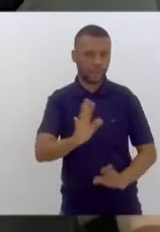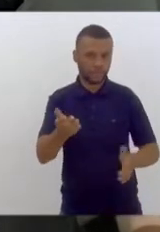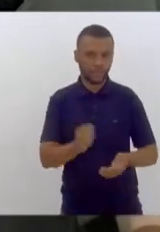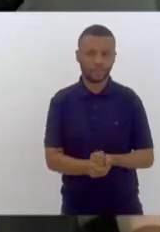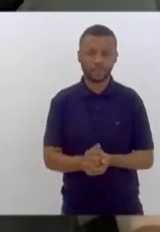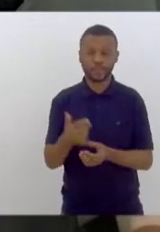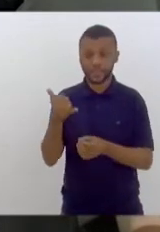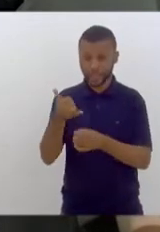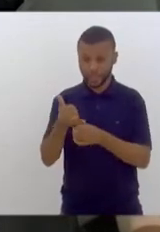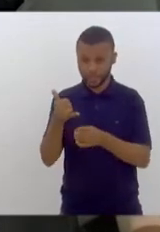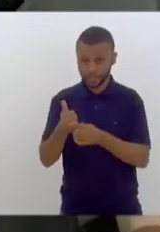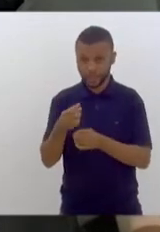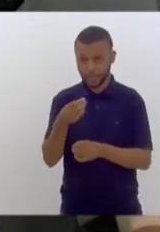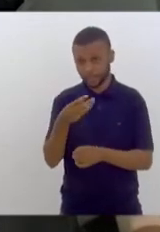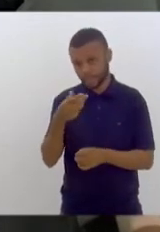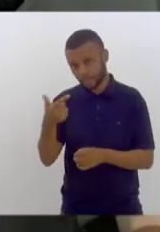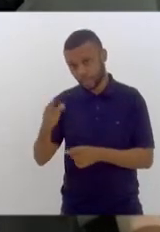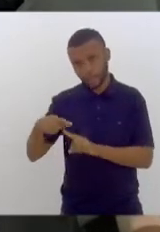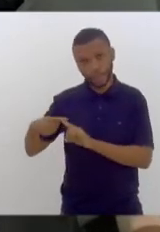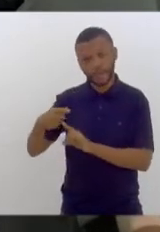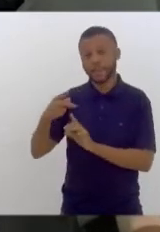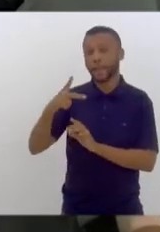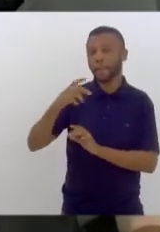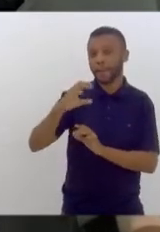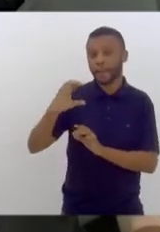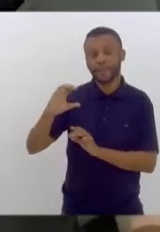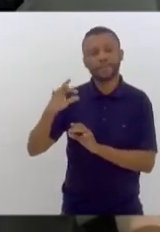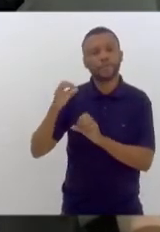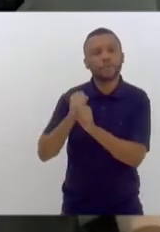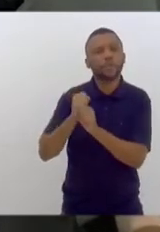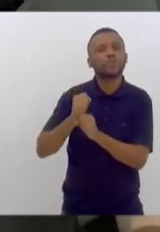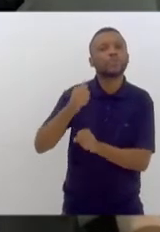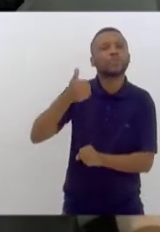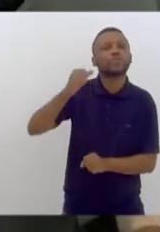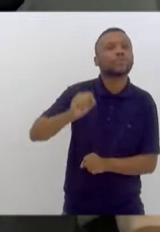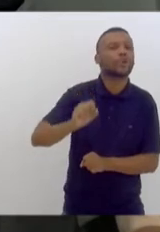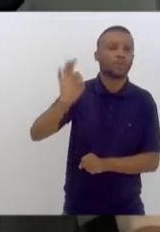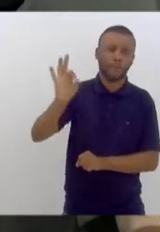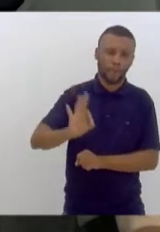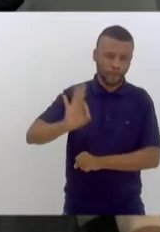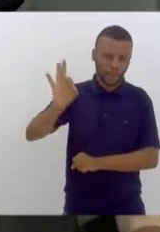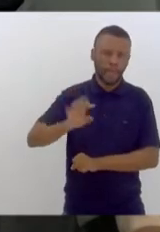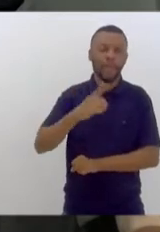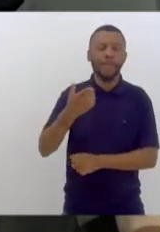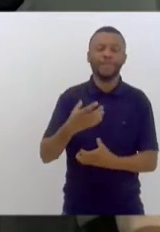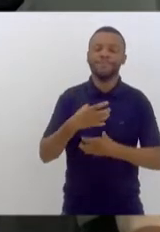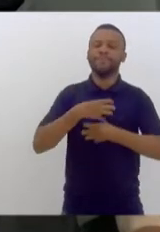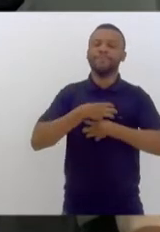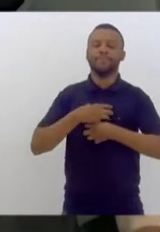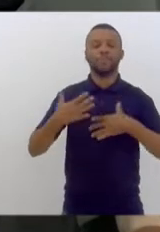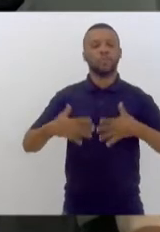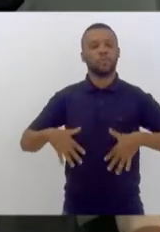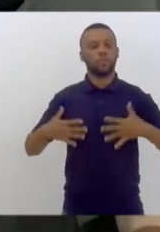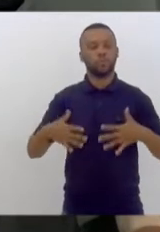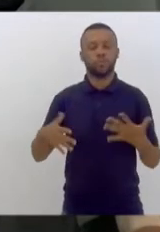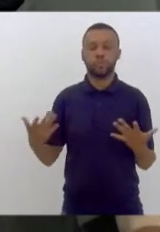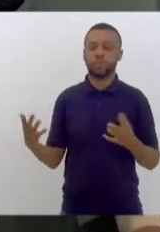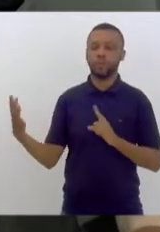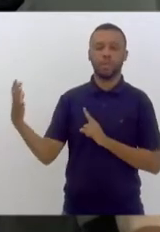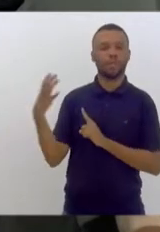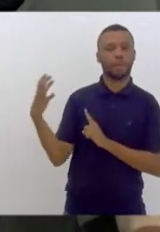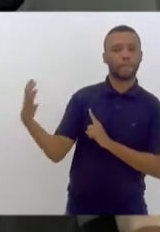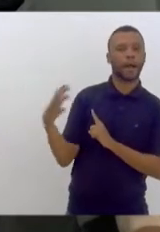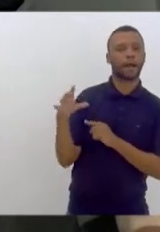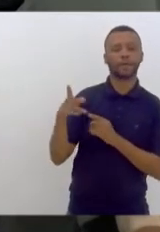Gasolina 32 mais 2 de FECP, então 18%, né? E a gente tem sentido isso, e